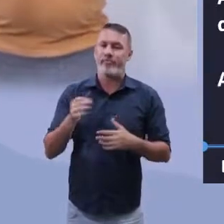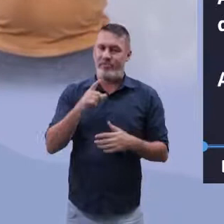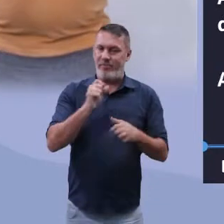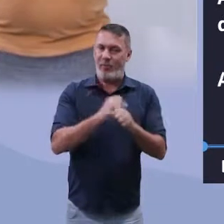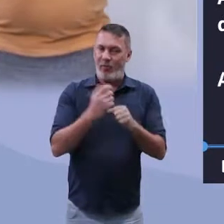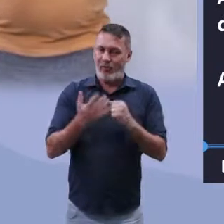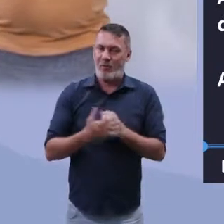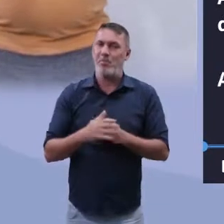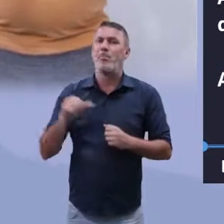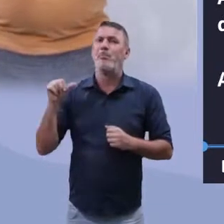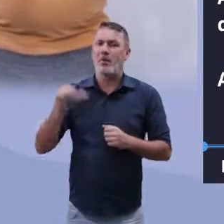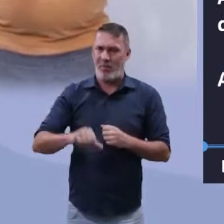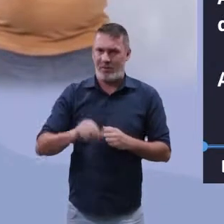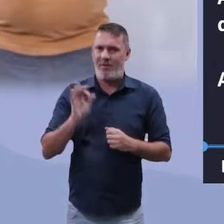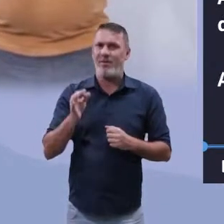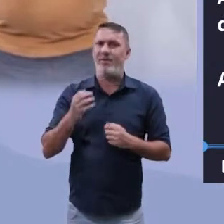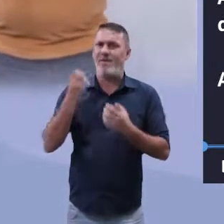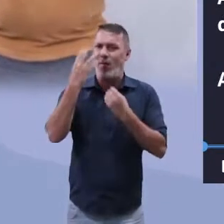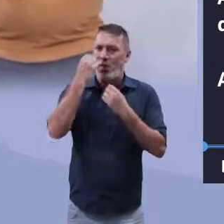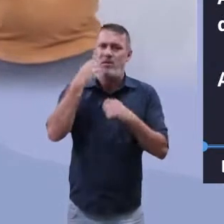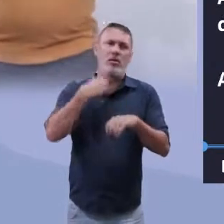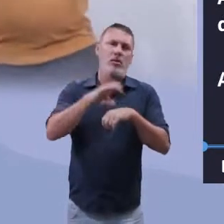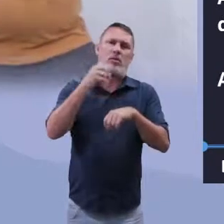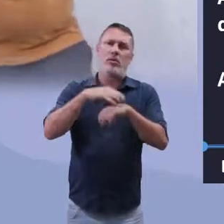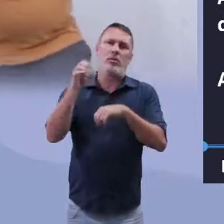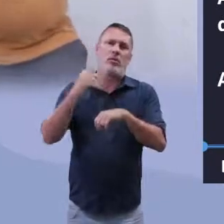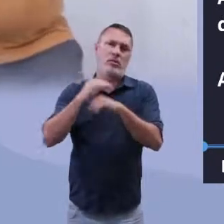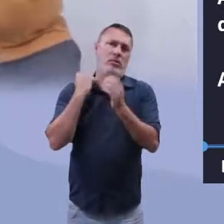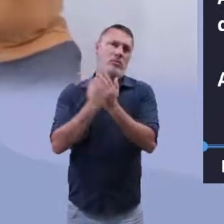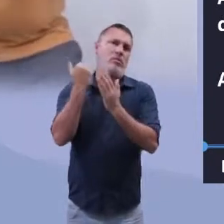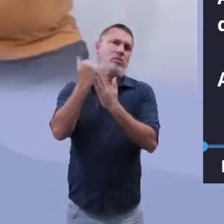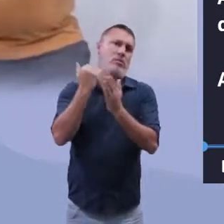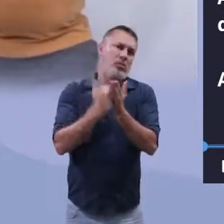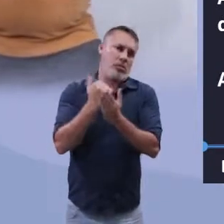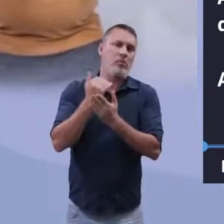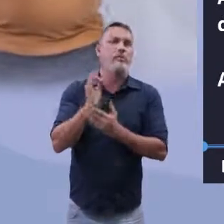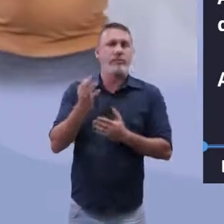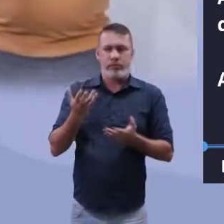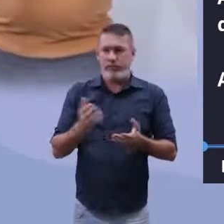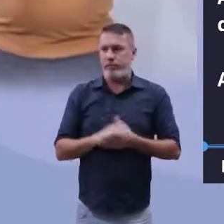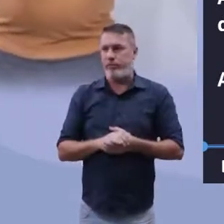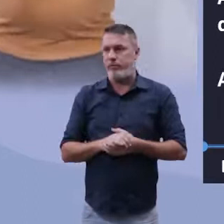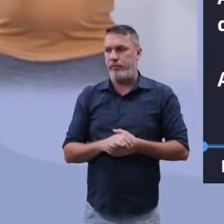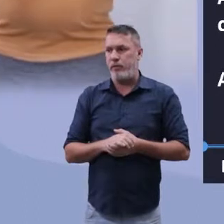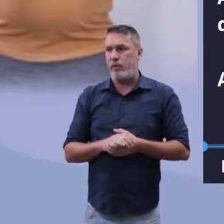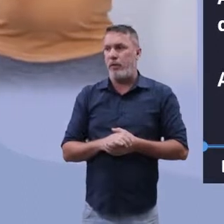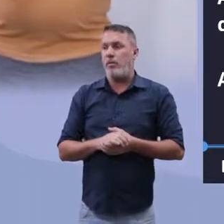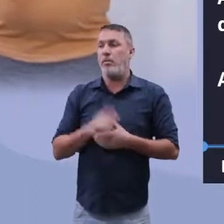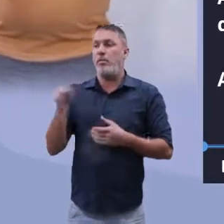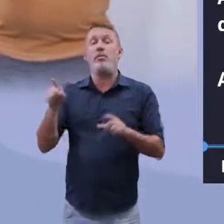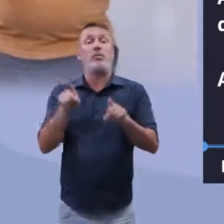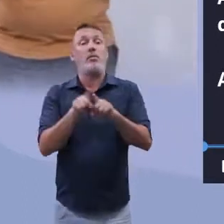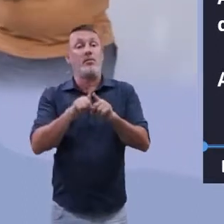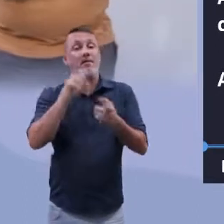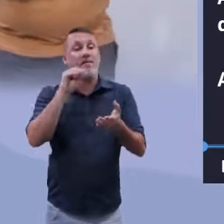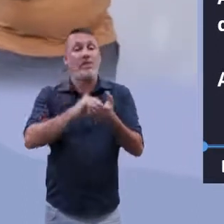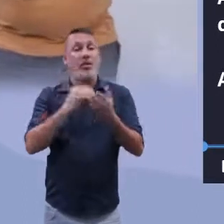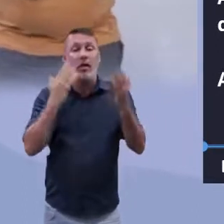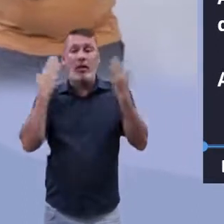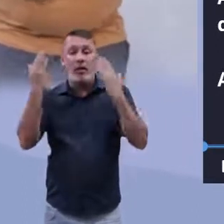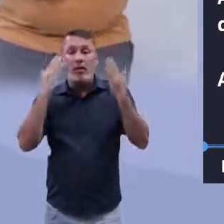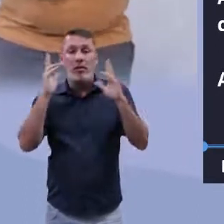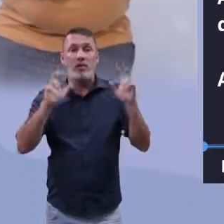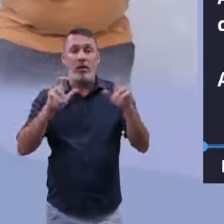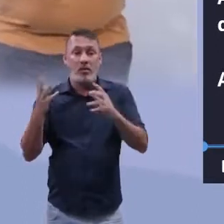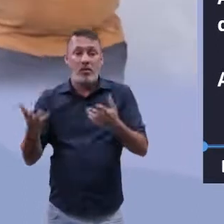Deus, o tanto de informação. Então, olha lá, são informações que nós trabalhamos com vocês. A falta de uma análise das informações